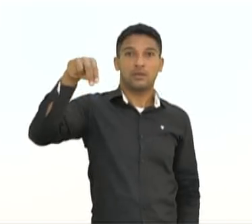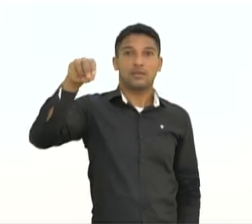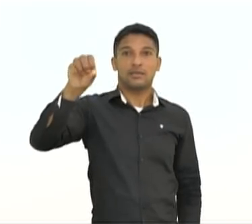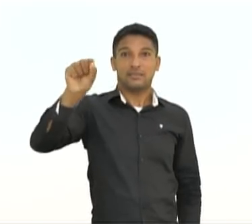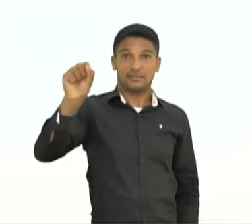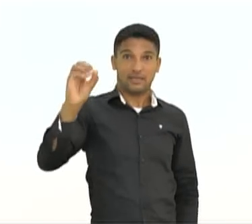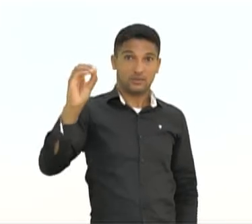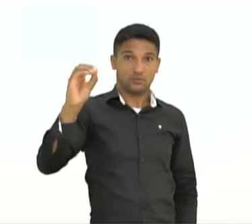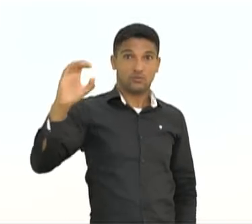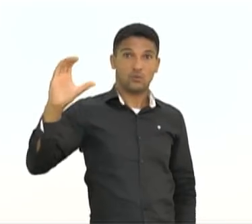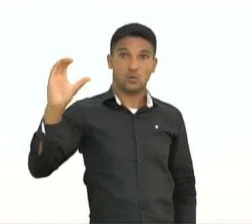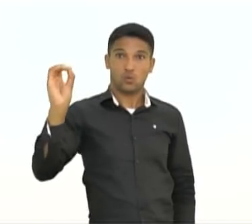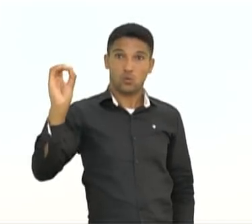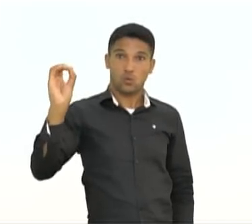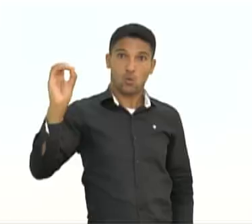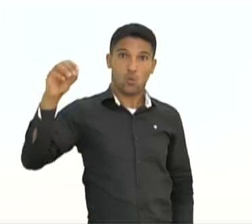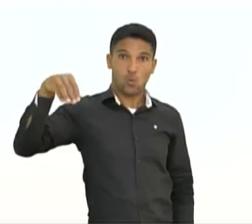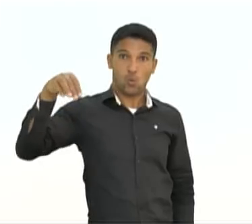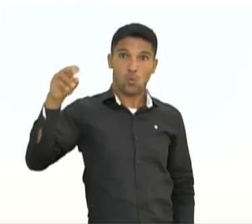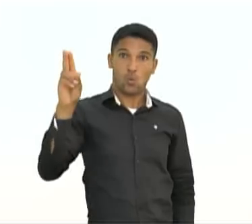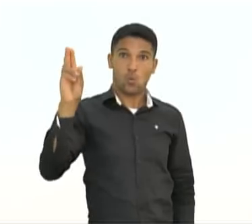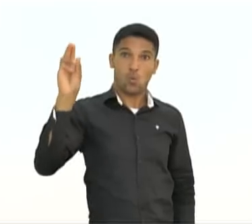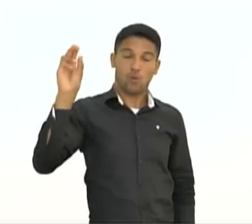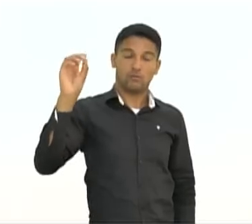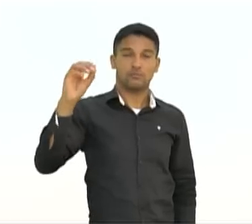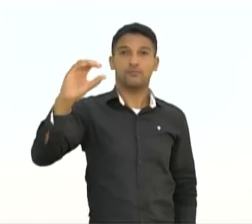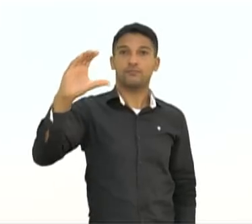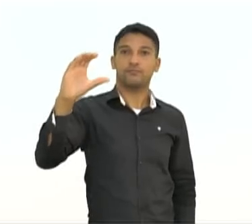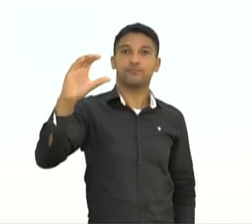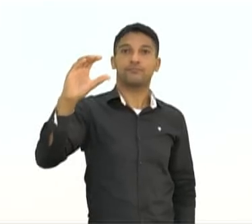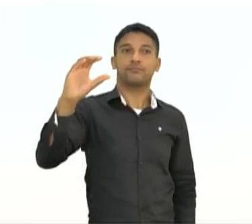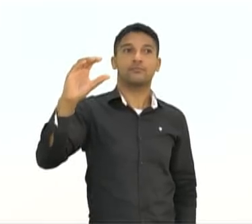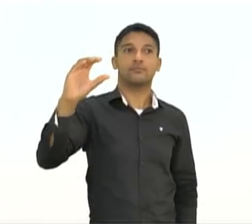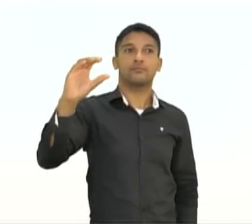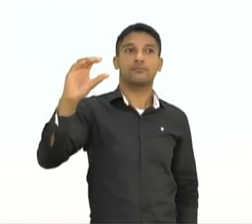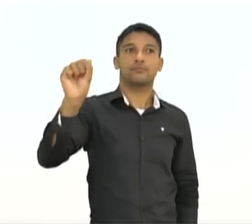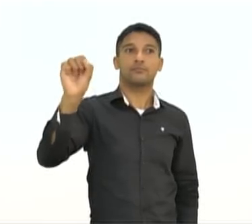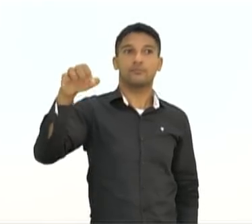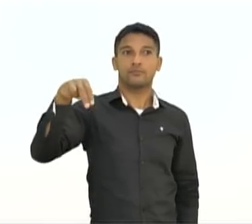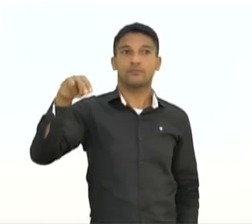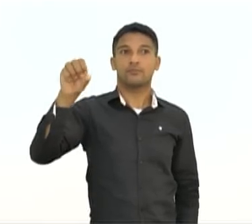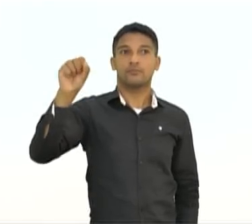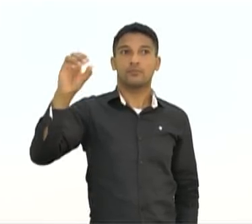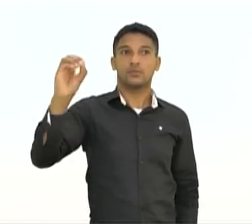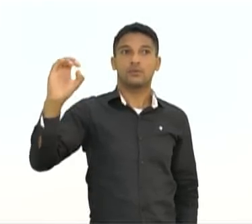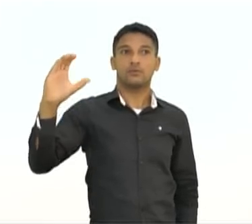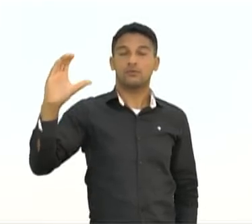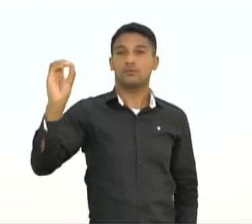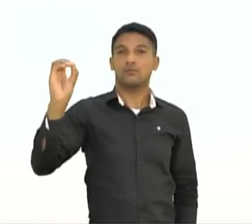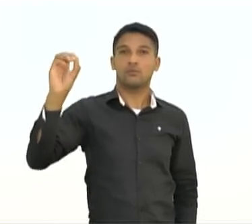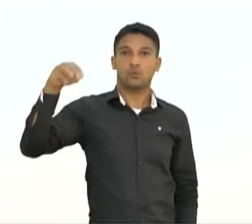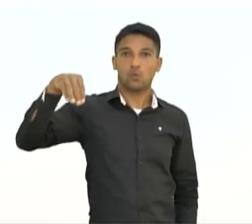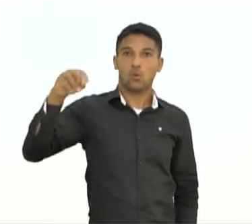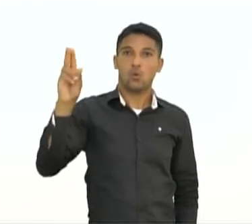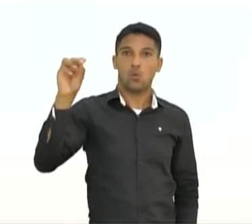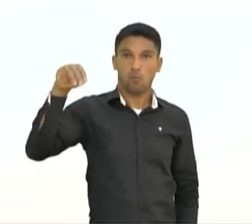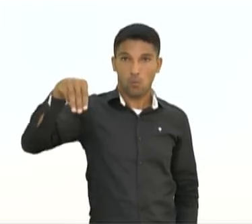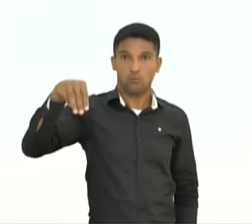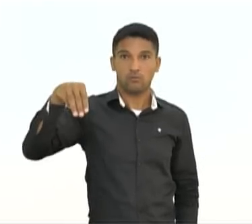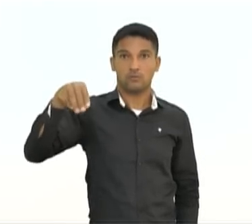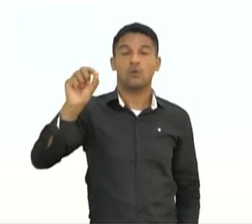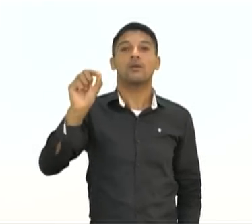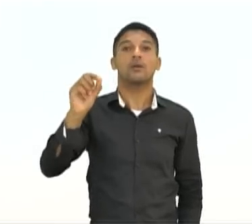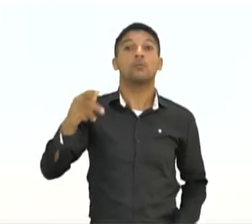esse significado e como nós somos aí estudantes de filosofia, a gente vai estudar um pouquinho mais esse conceito nessa aula, tá? Então, a forma